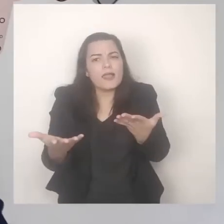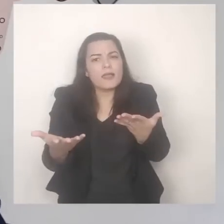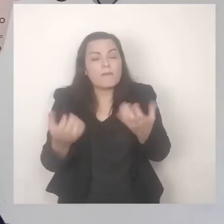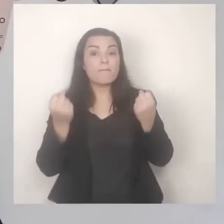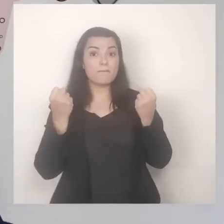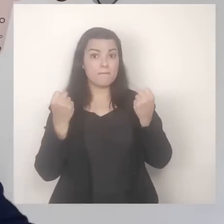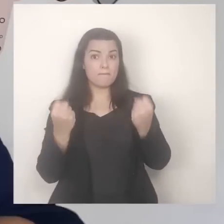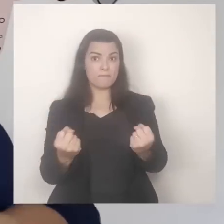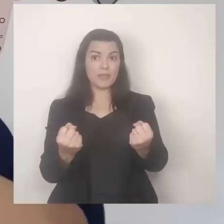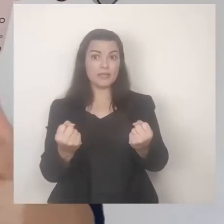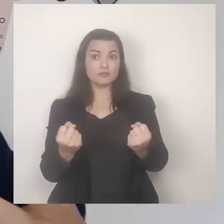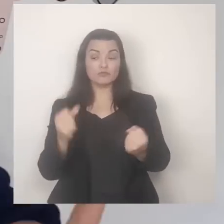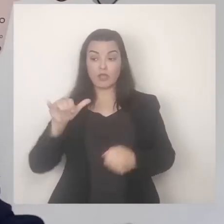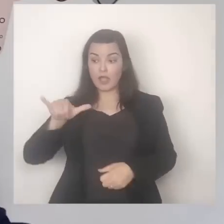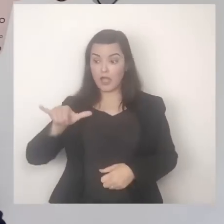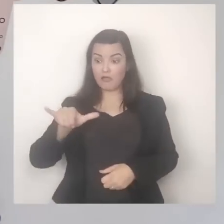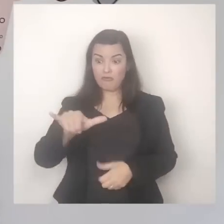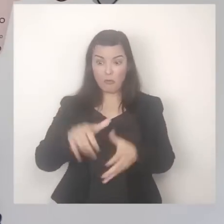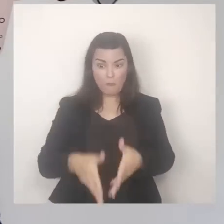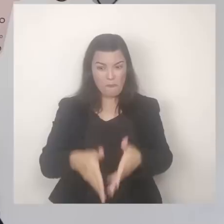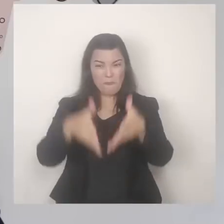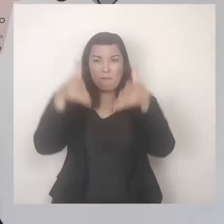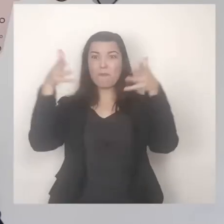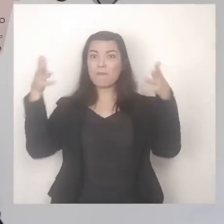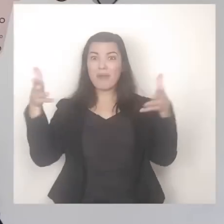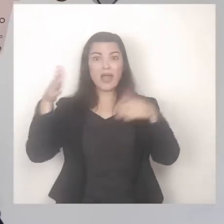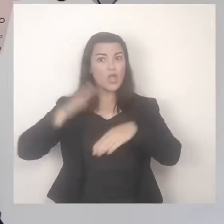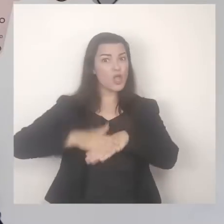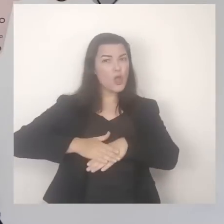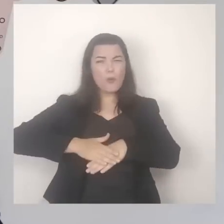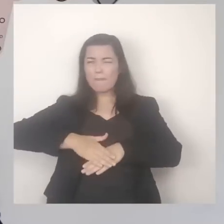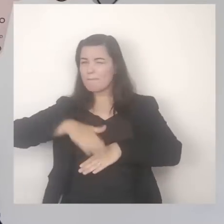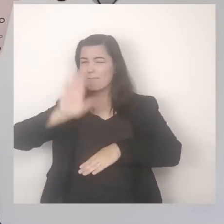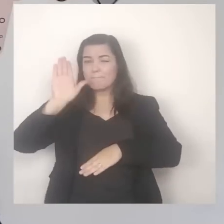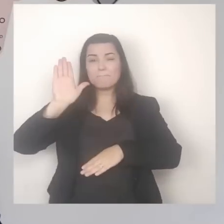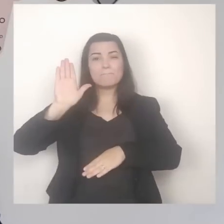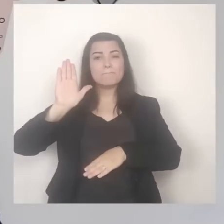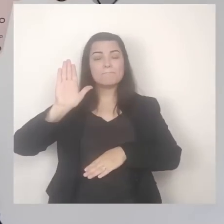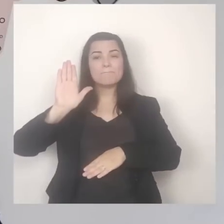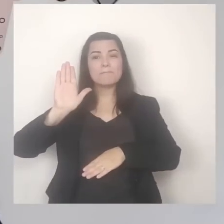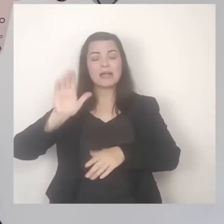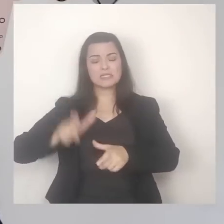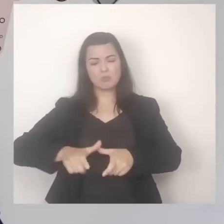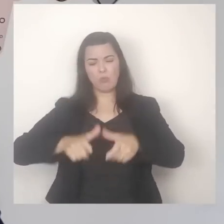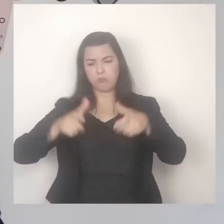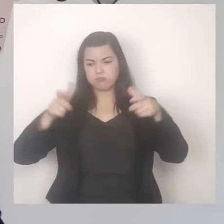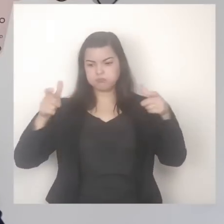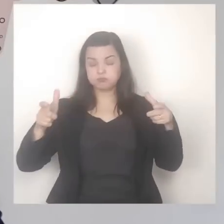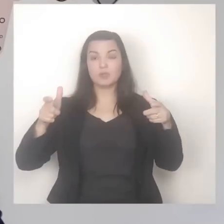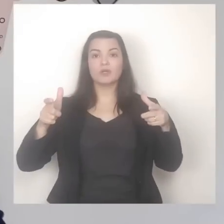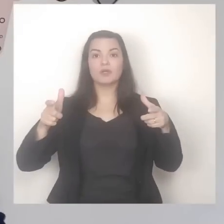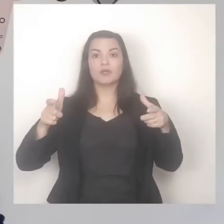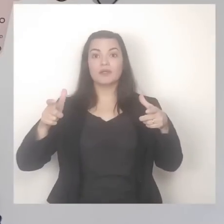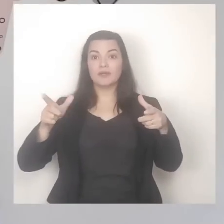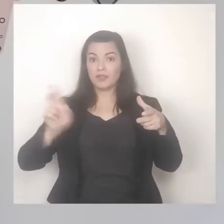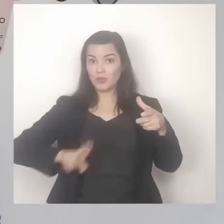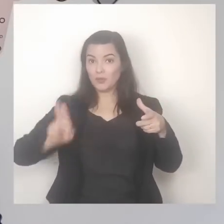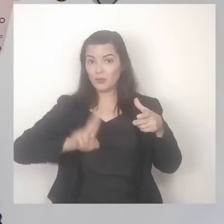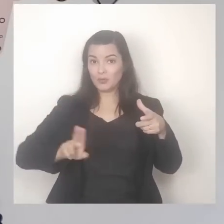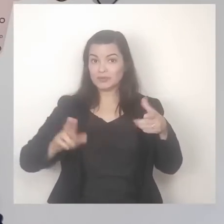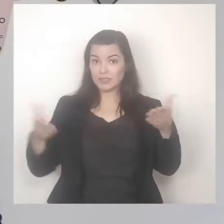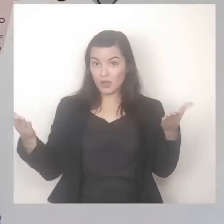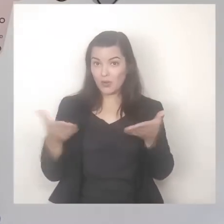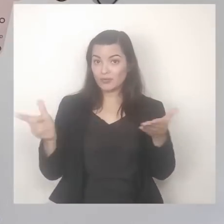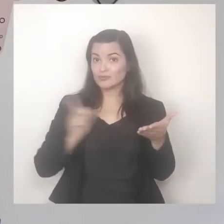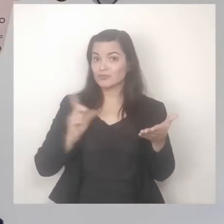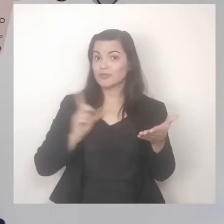é o peso do maior avião que nós temos atualmente em circulação? Eu vou te contar